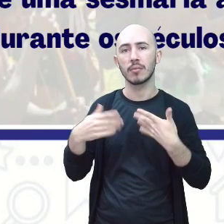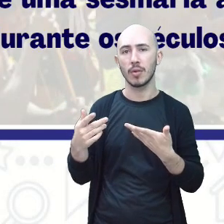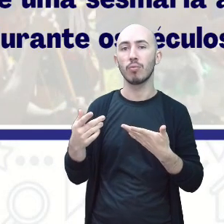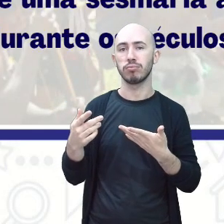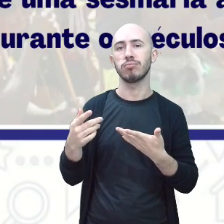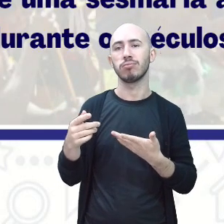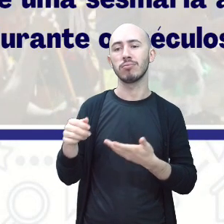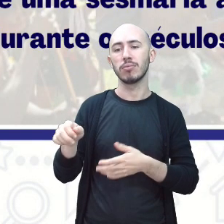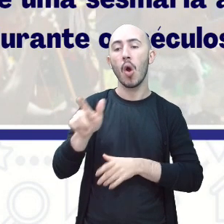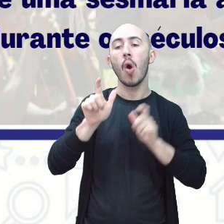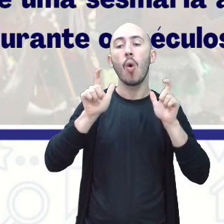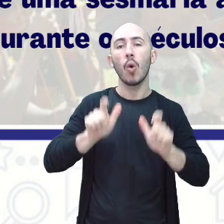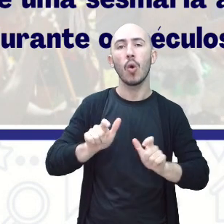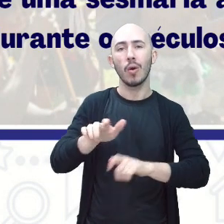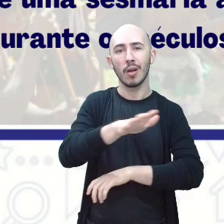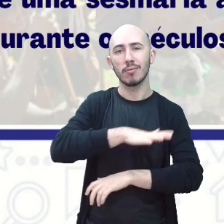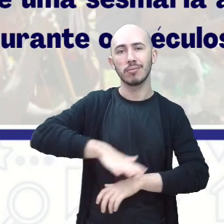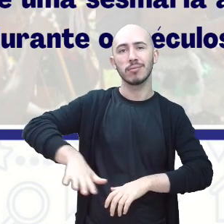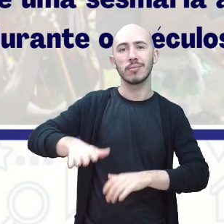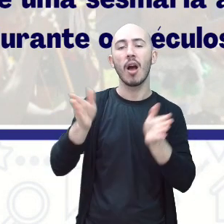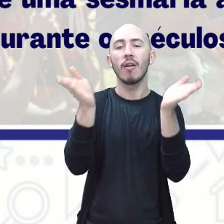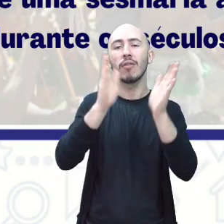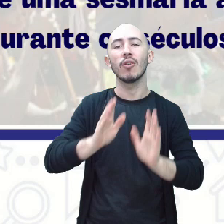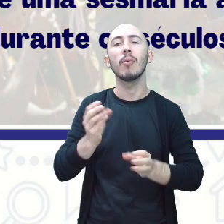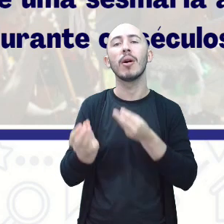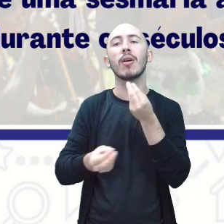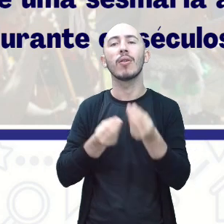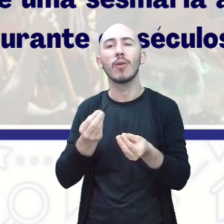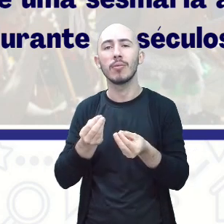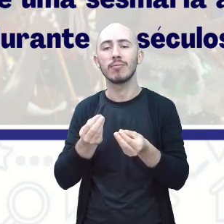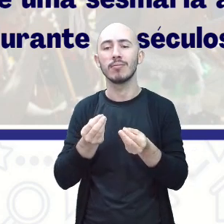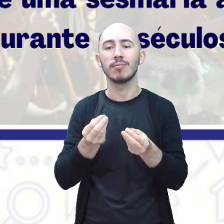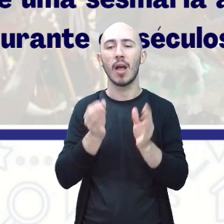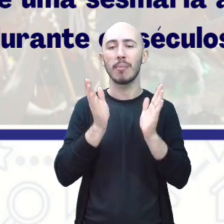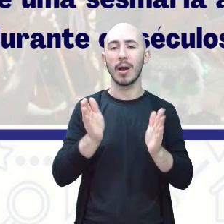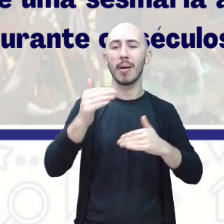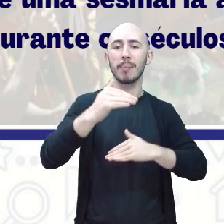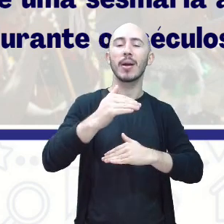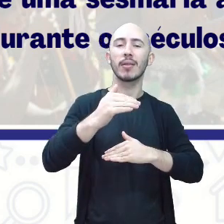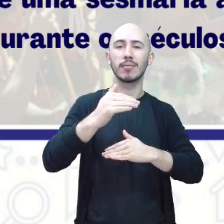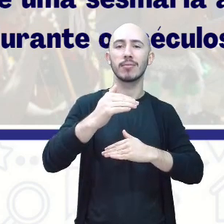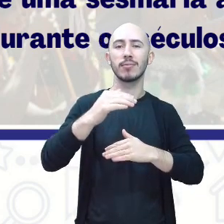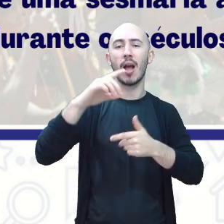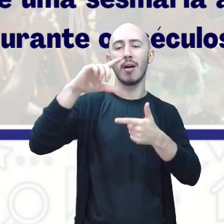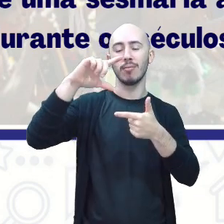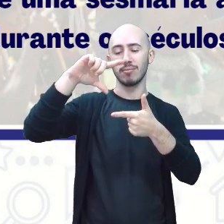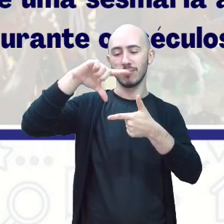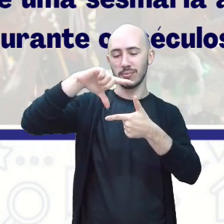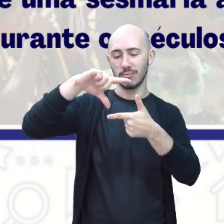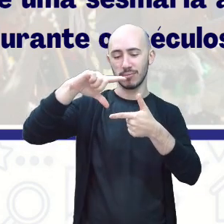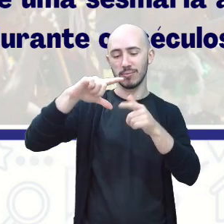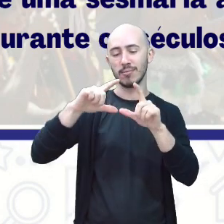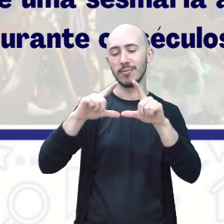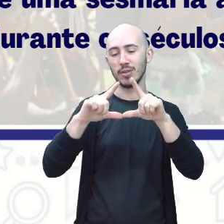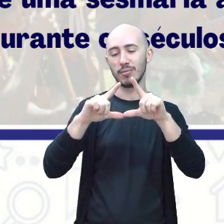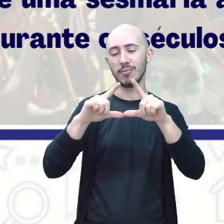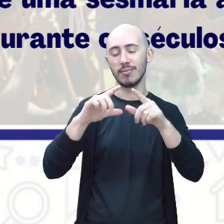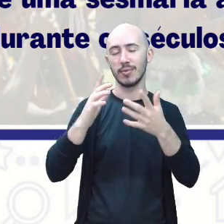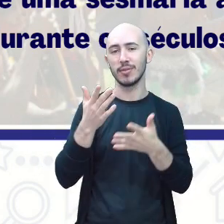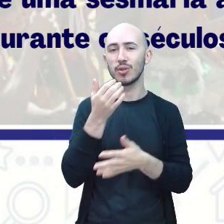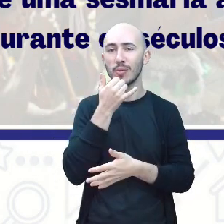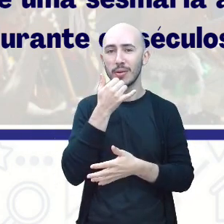perfeito e corresponde à memória que os Pancararu mantêm da doação imperial de uma sesmaria, a missão religiosa que aldeou